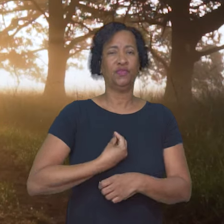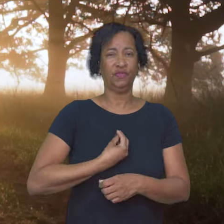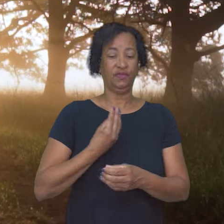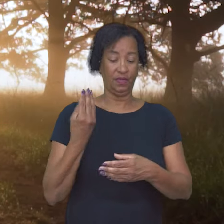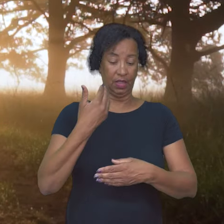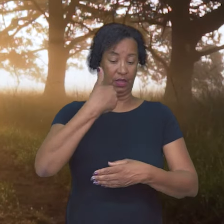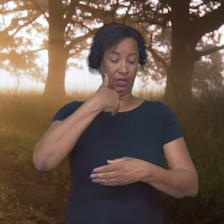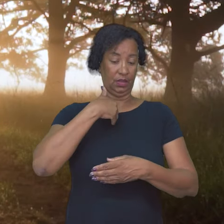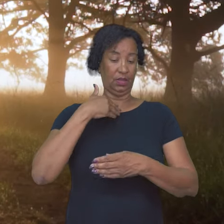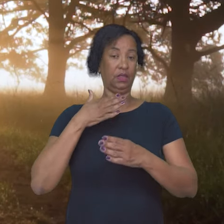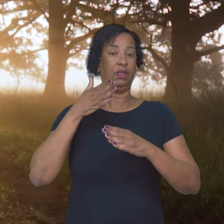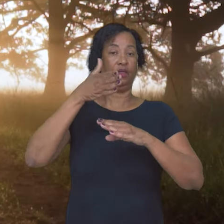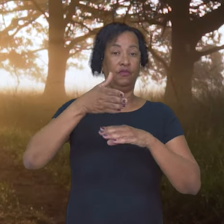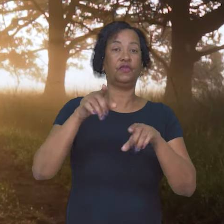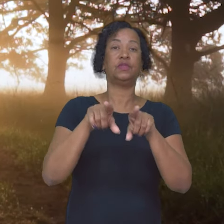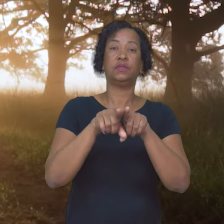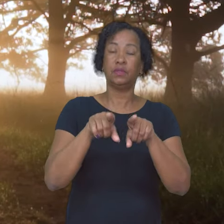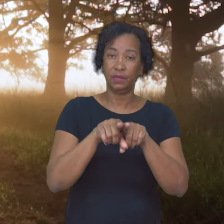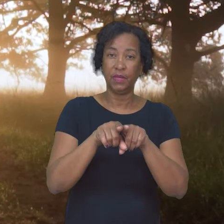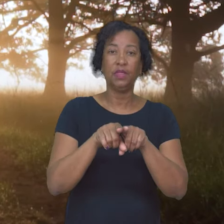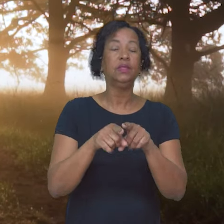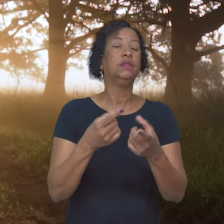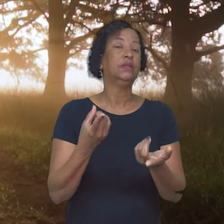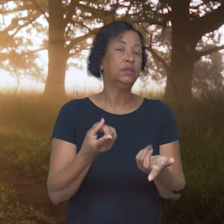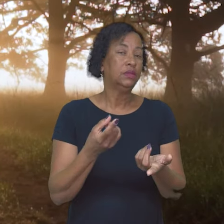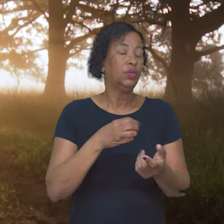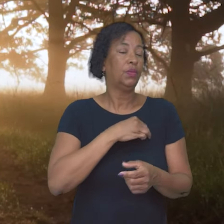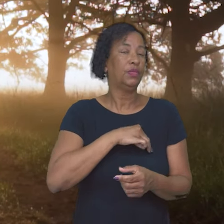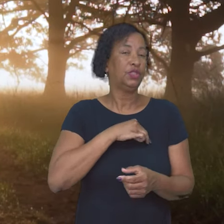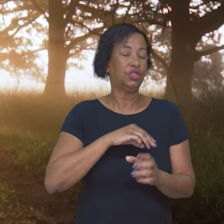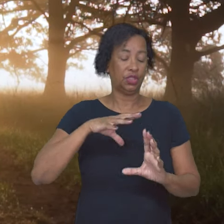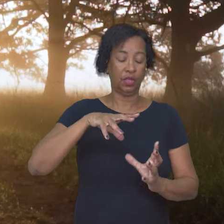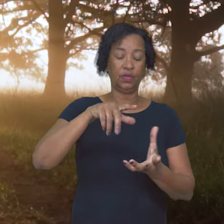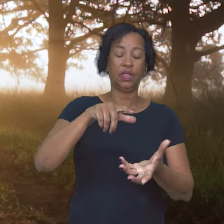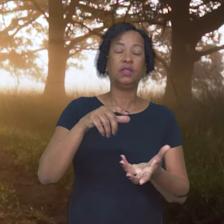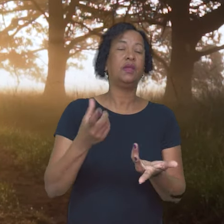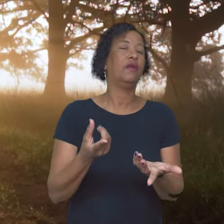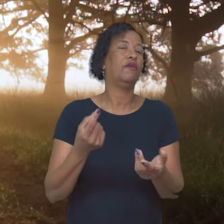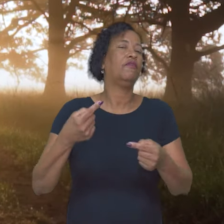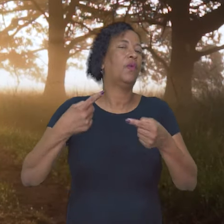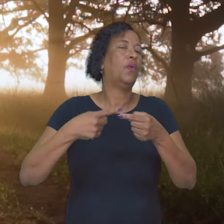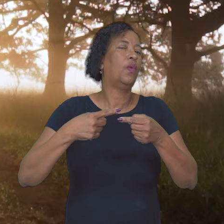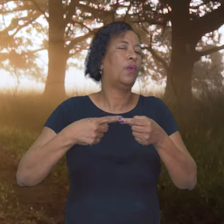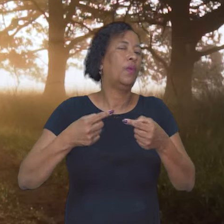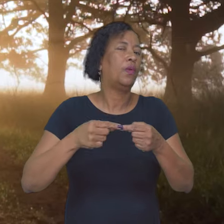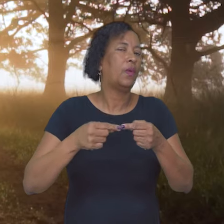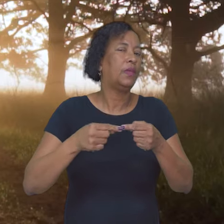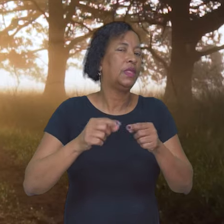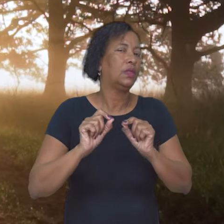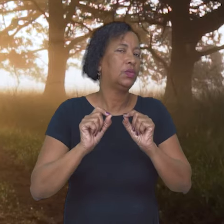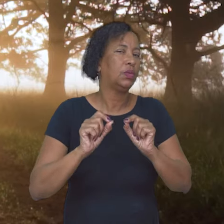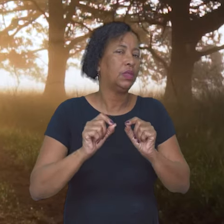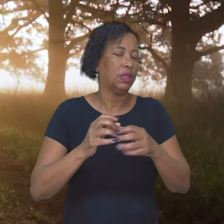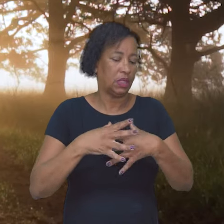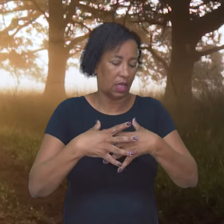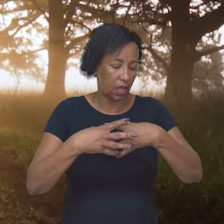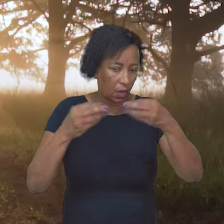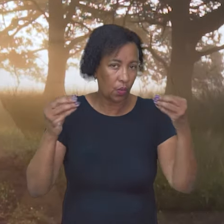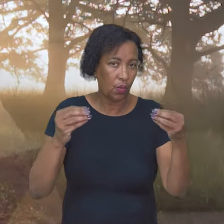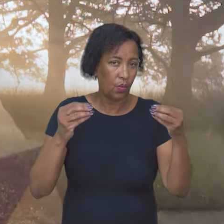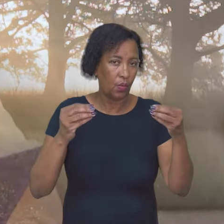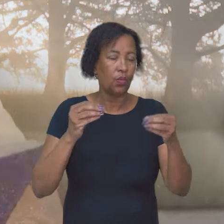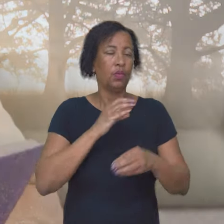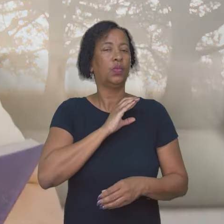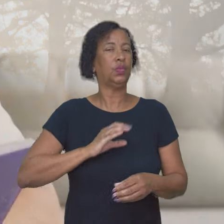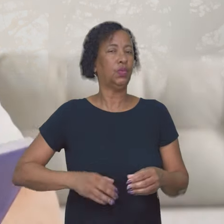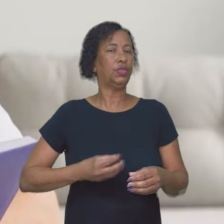e se cerca de um terço de seu ministério na terra foi relacionado à cura você acha que Cristo que vive em